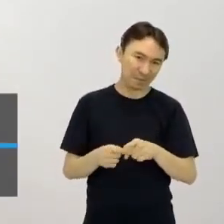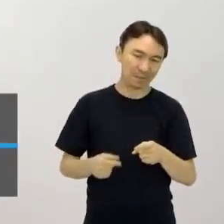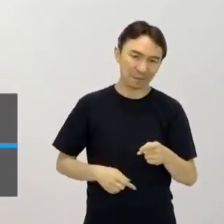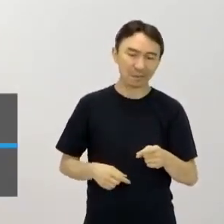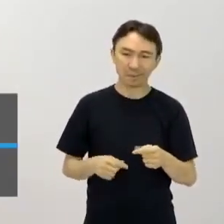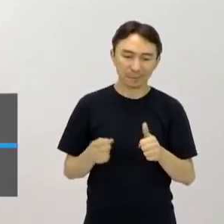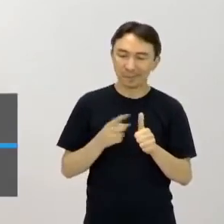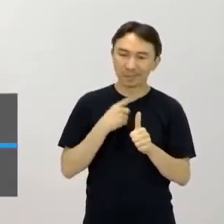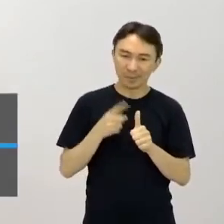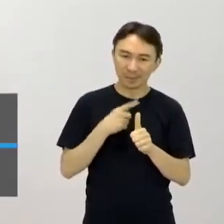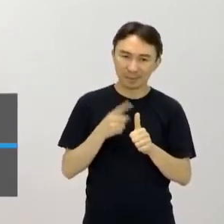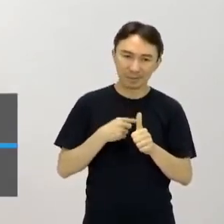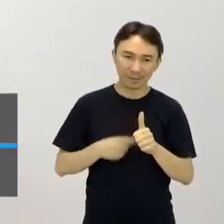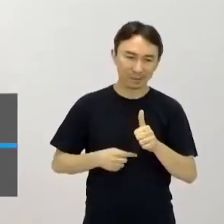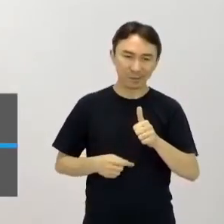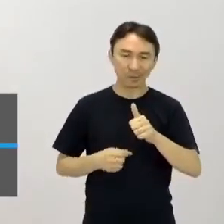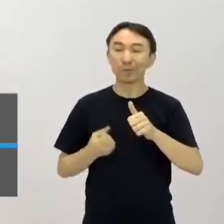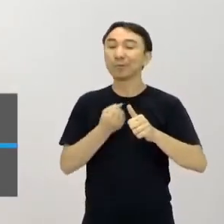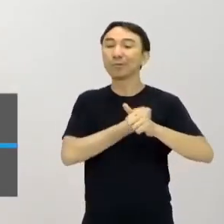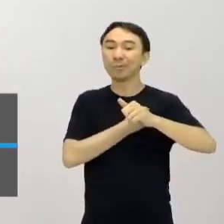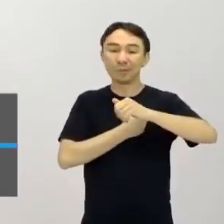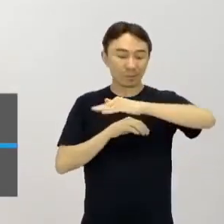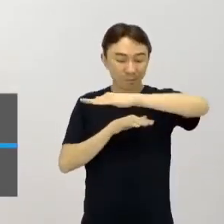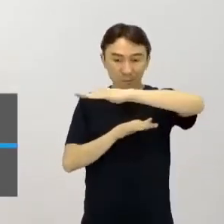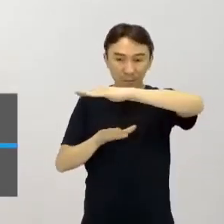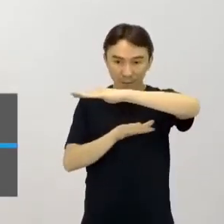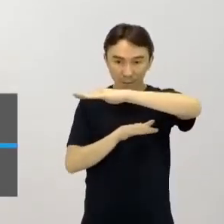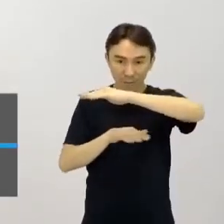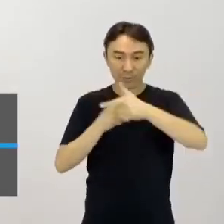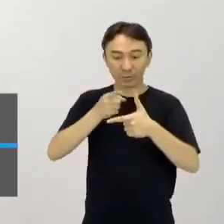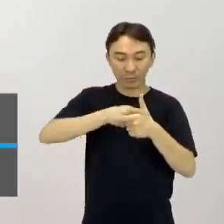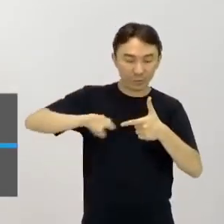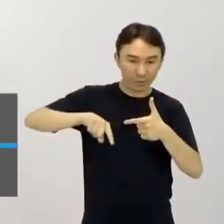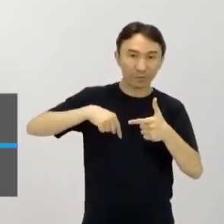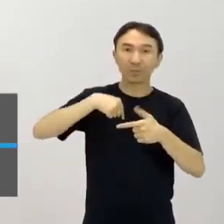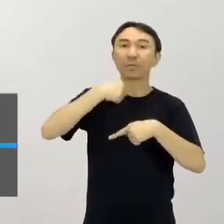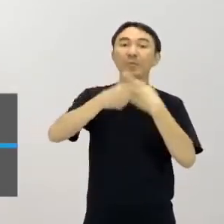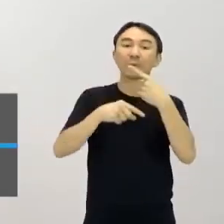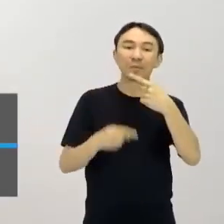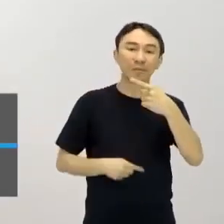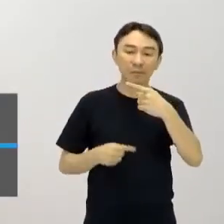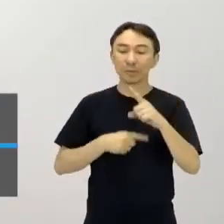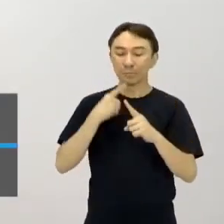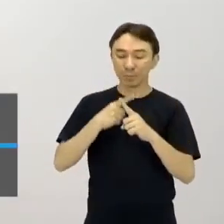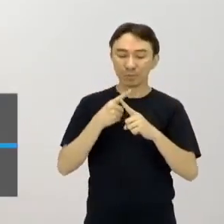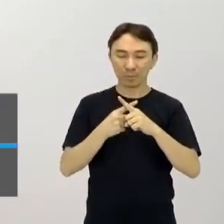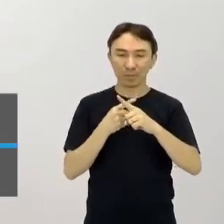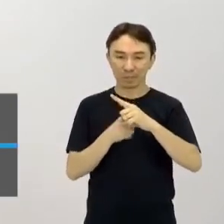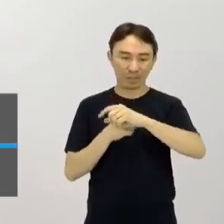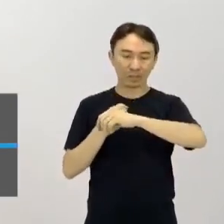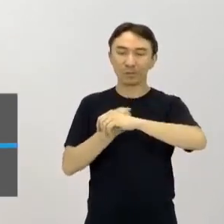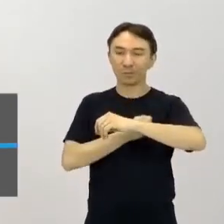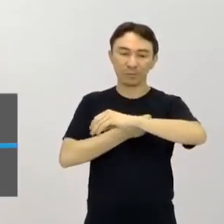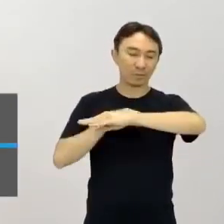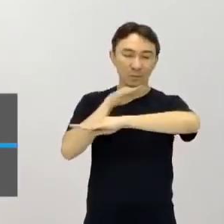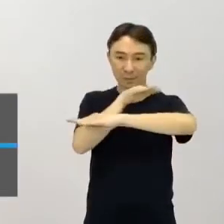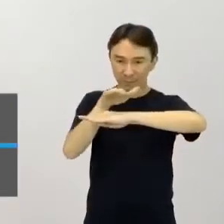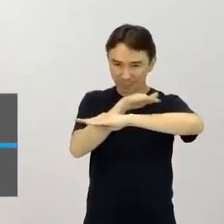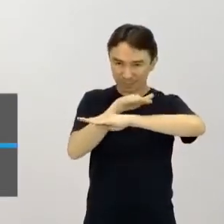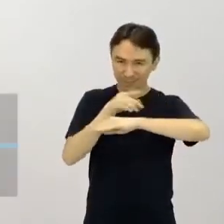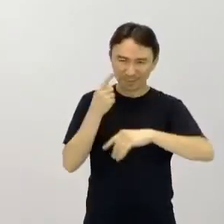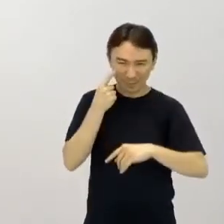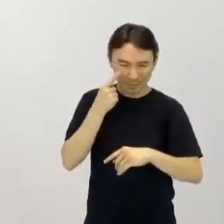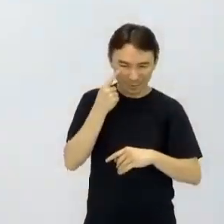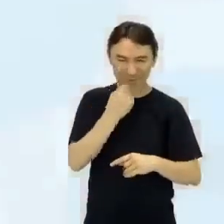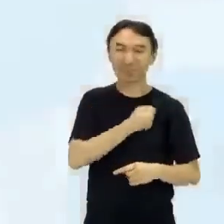gente divide pelo número de baixo, e depois a gente multiplica pelo número de cima. É muito prático, né? Vamos ver com o número o que acontece?